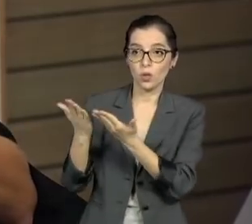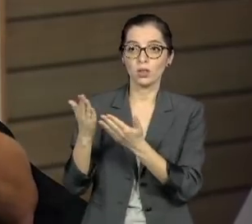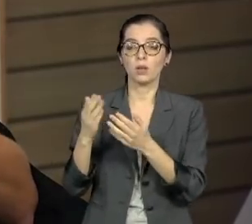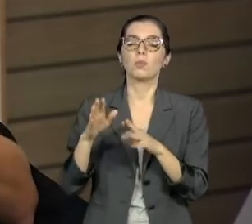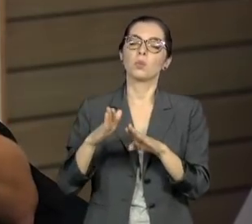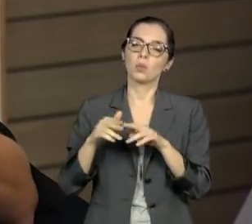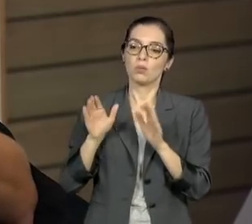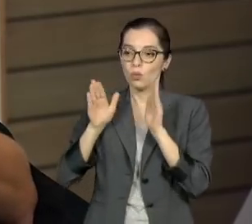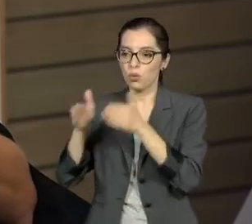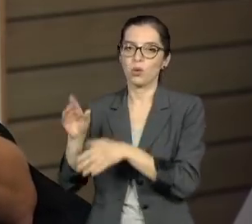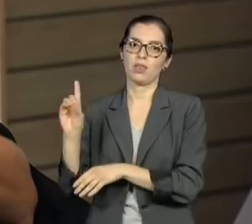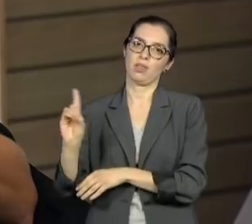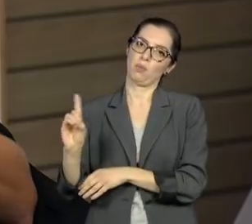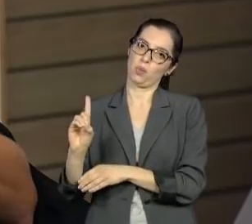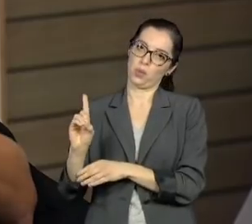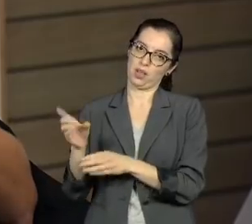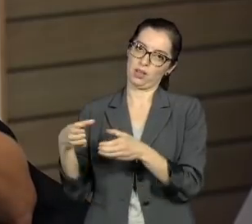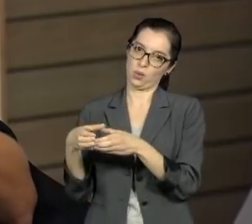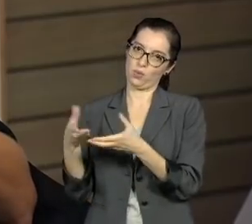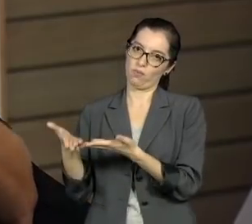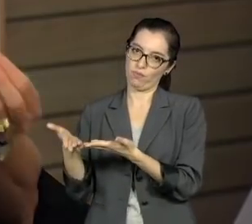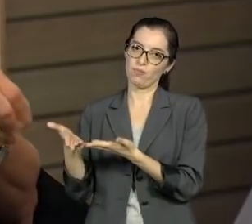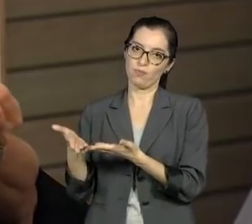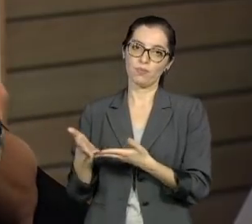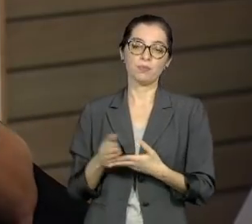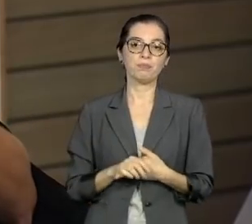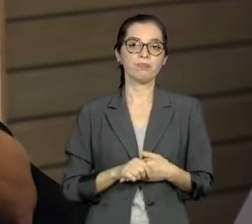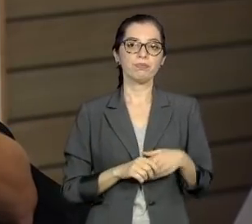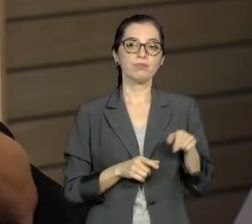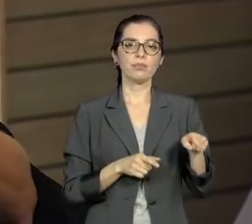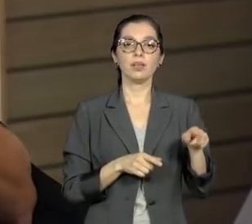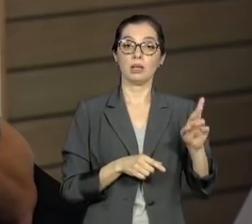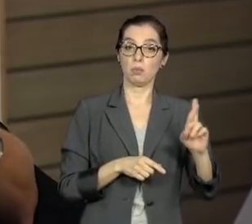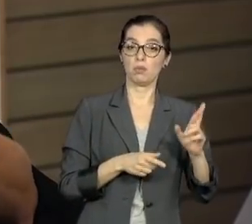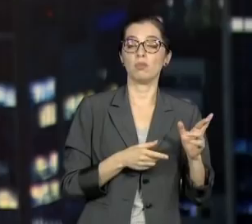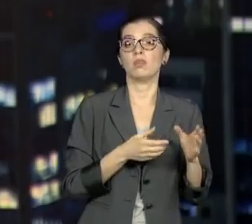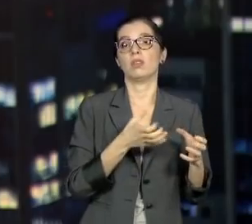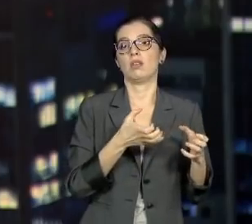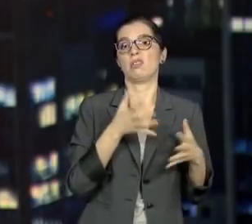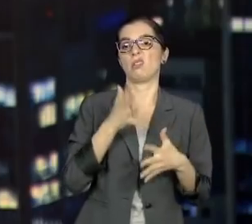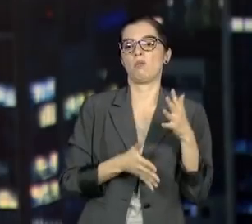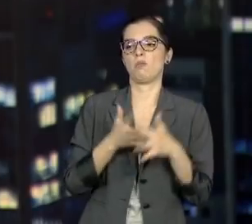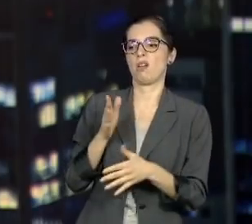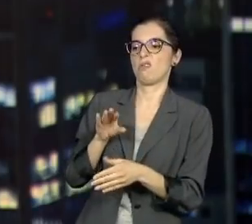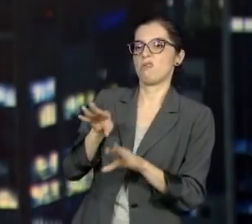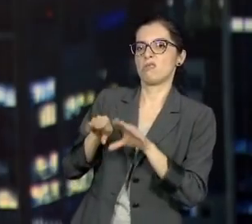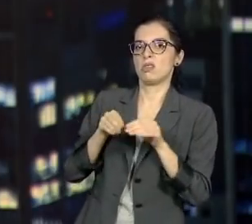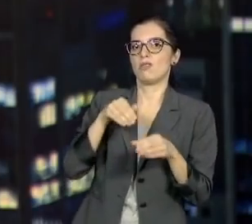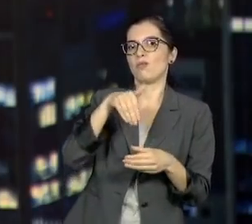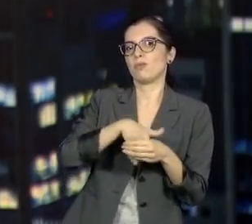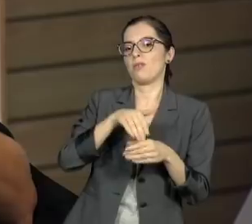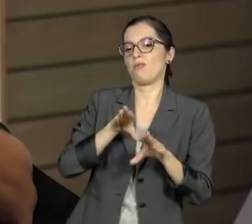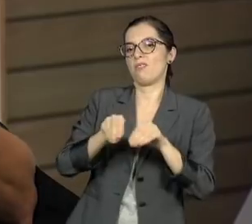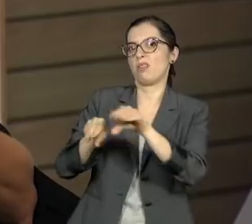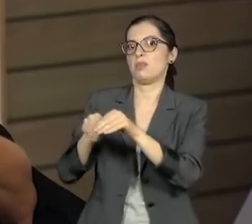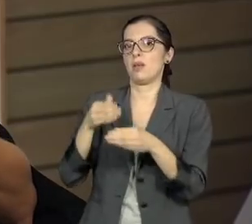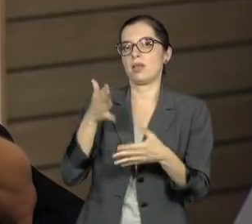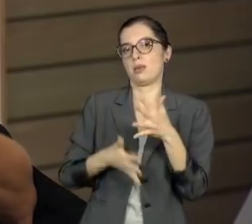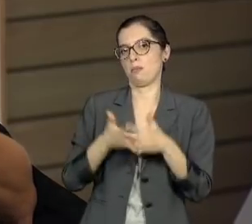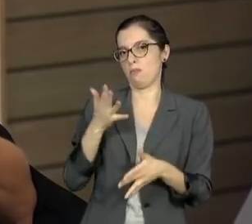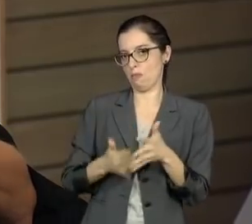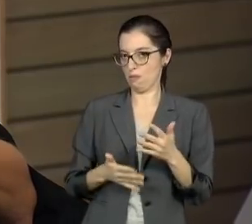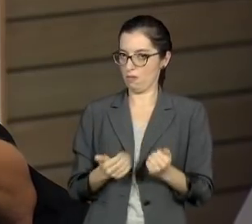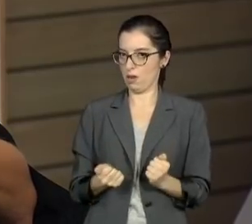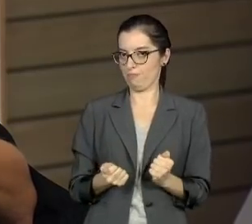Então, eles sempre querem complicar o voto, né, botar ali impedimentos. Então, a gente pode esperar que vários estados